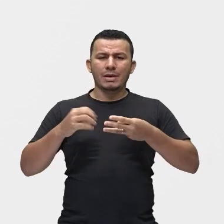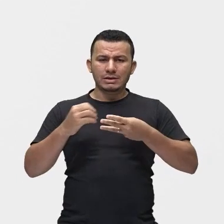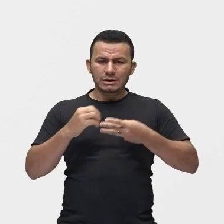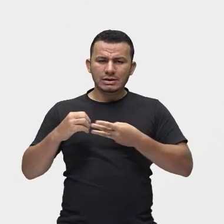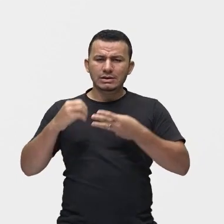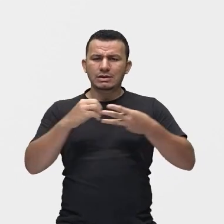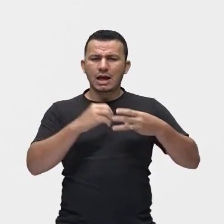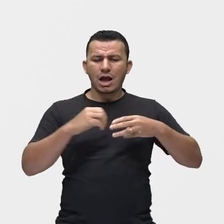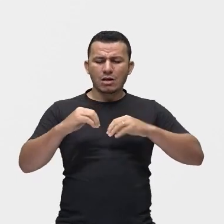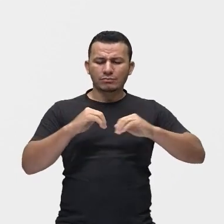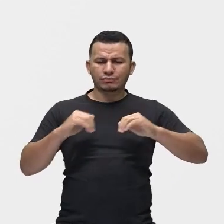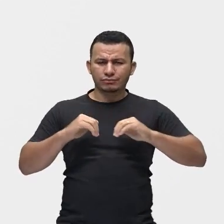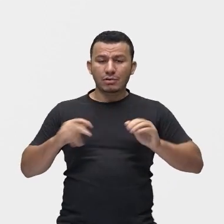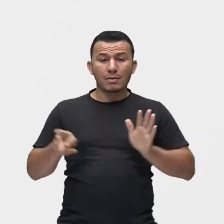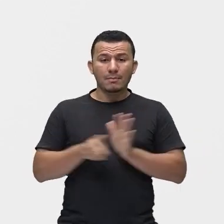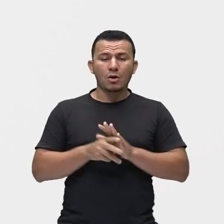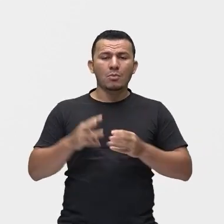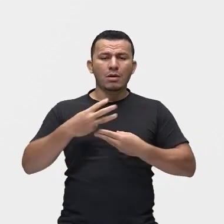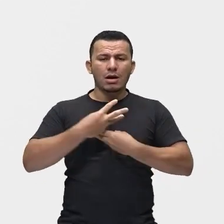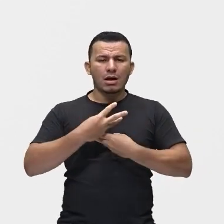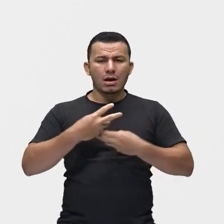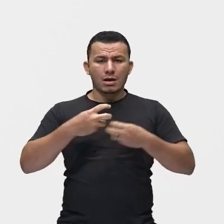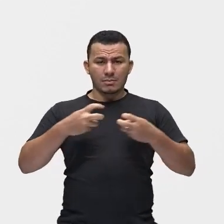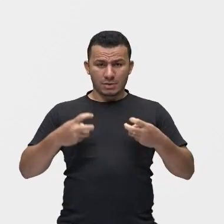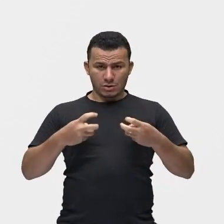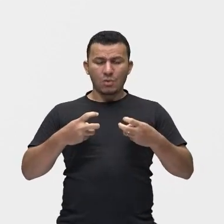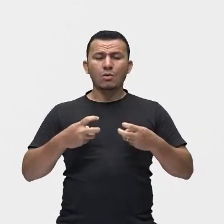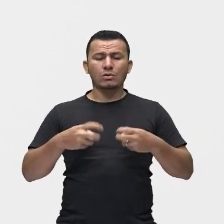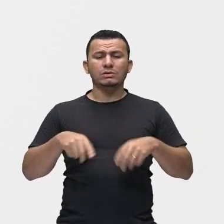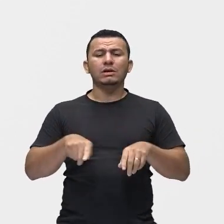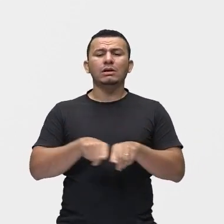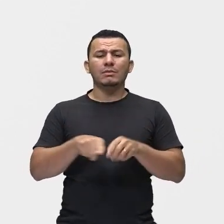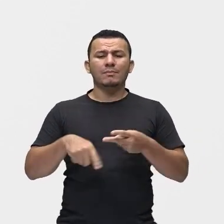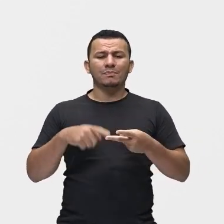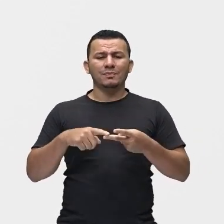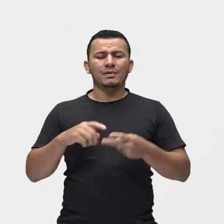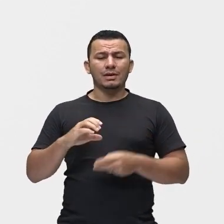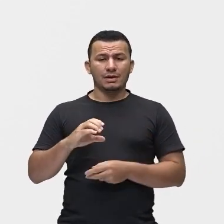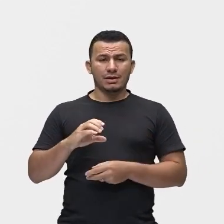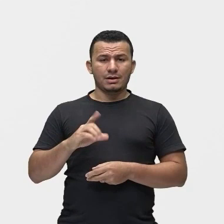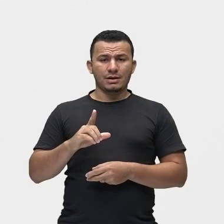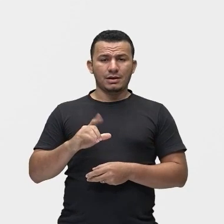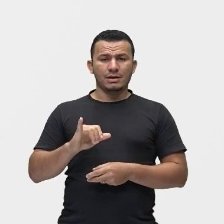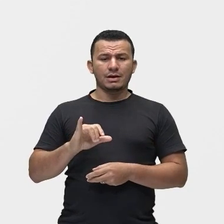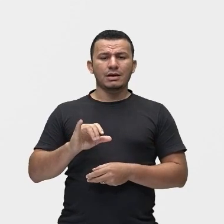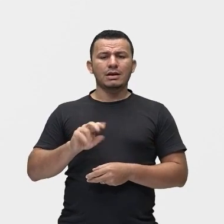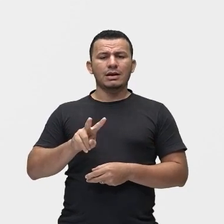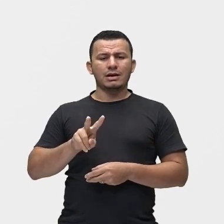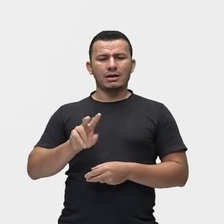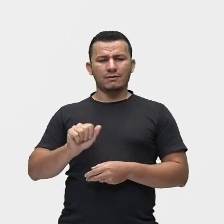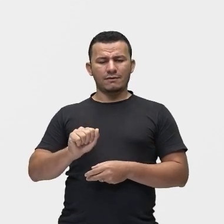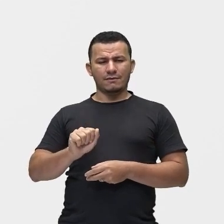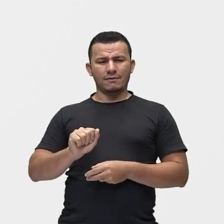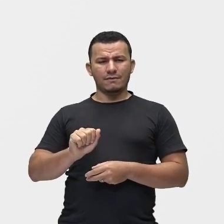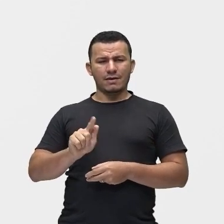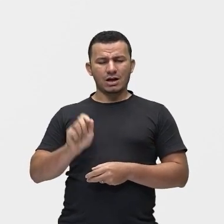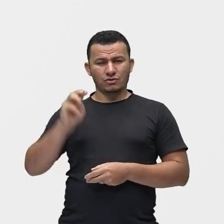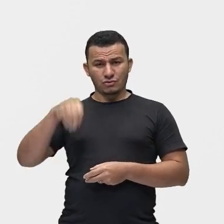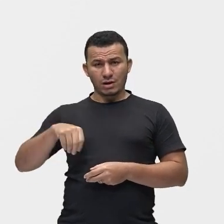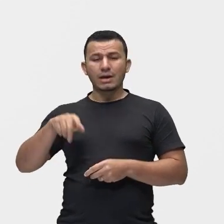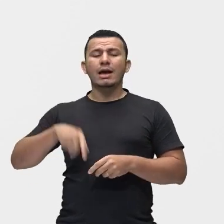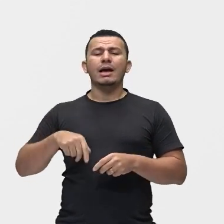né, que são as mitoses, as clivagens, ou seja, esse processo de aumento de número